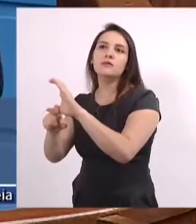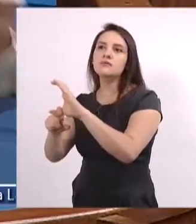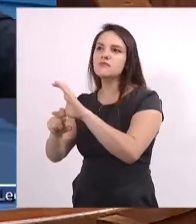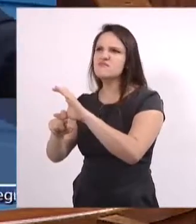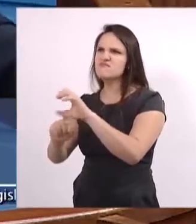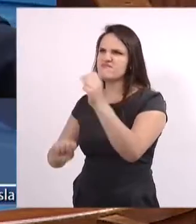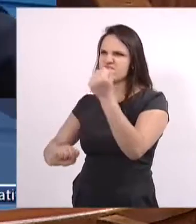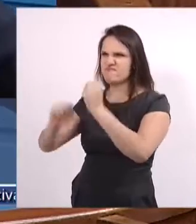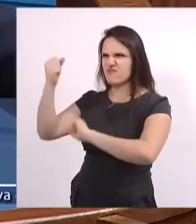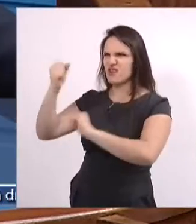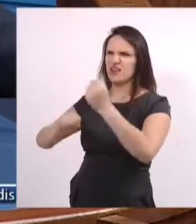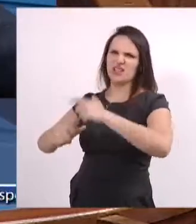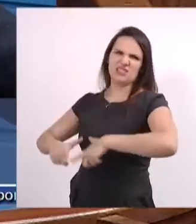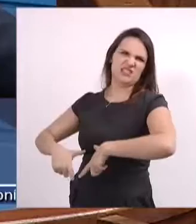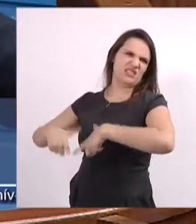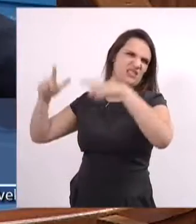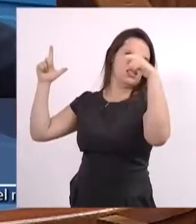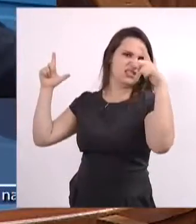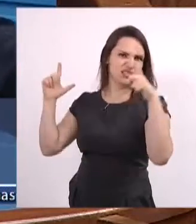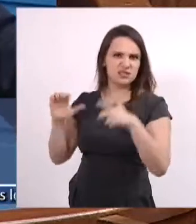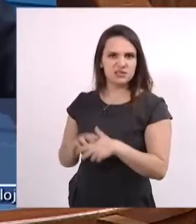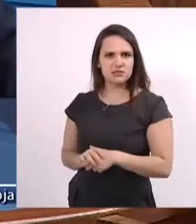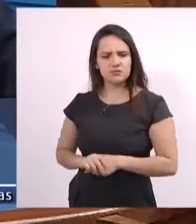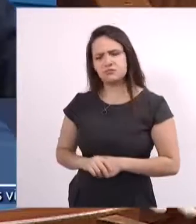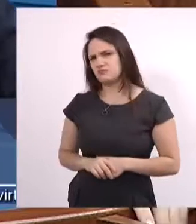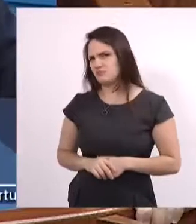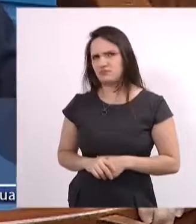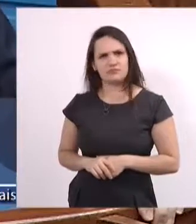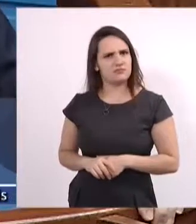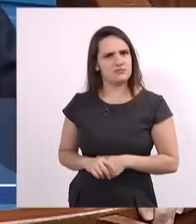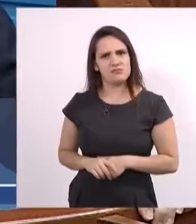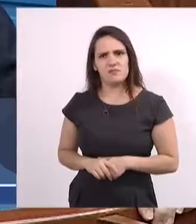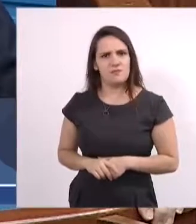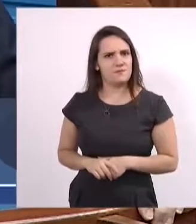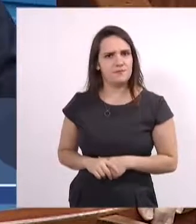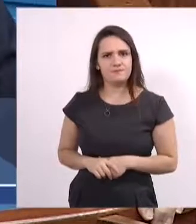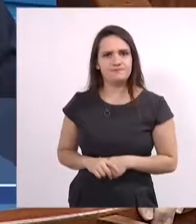grandes monoculturas, porque cada vez mais